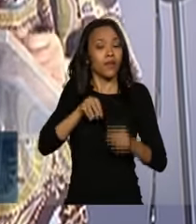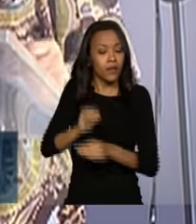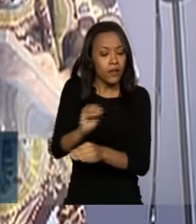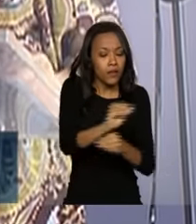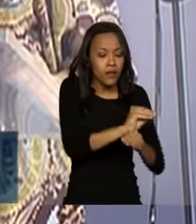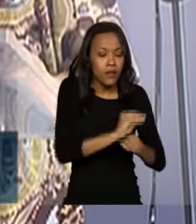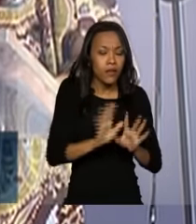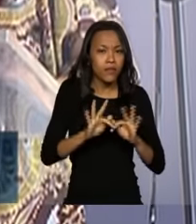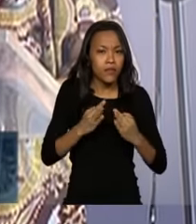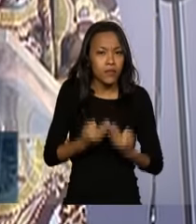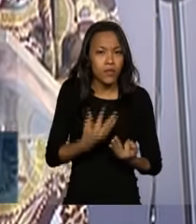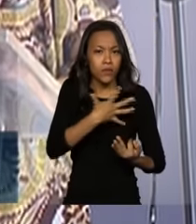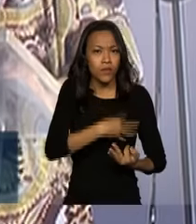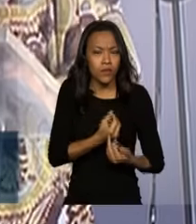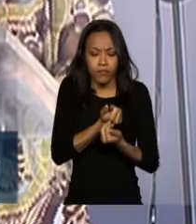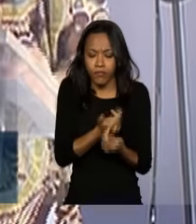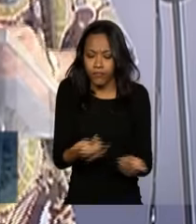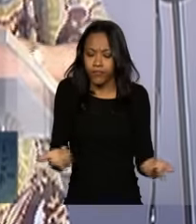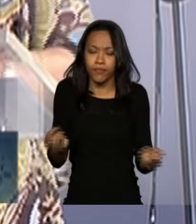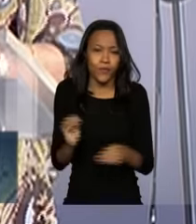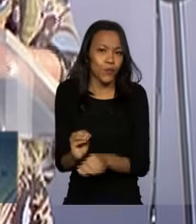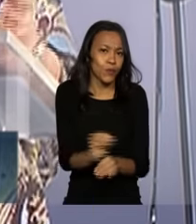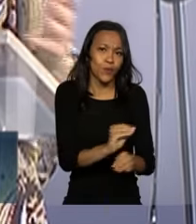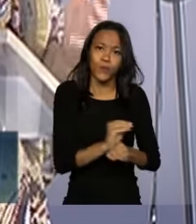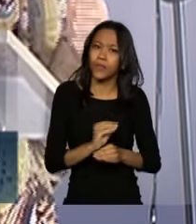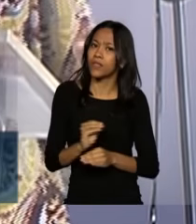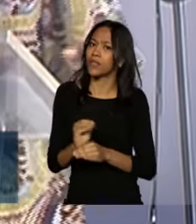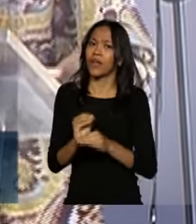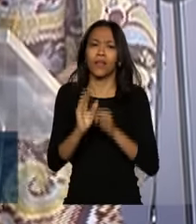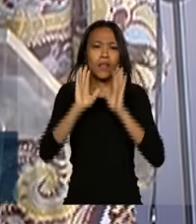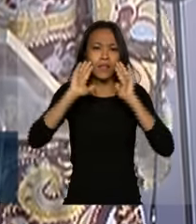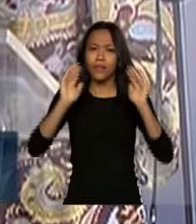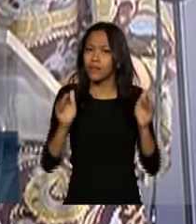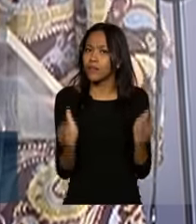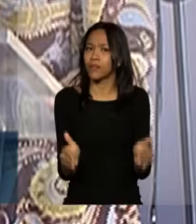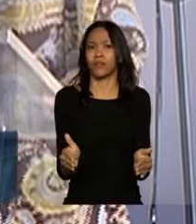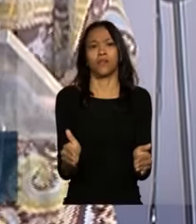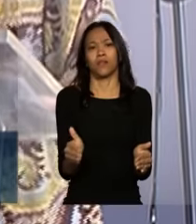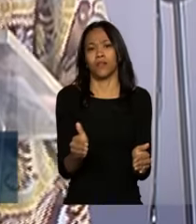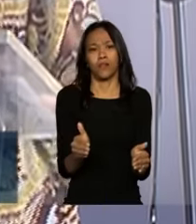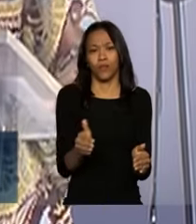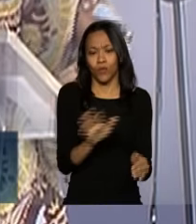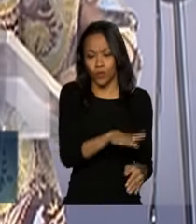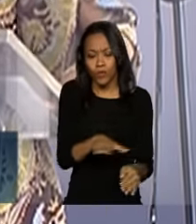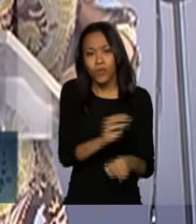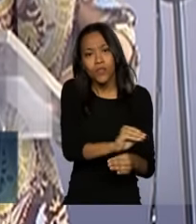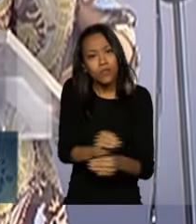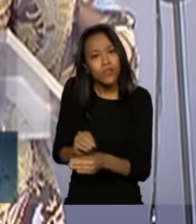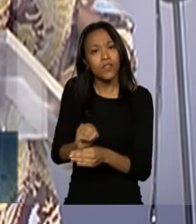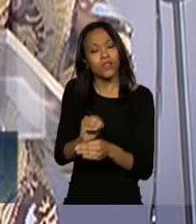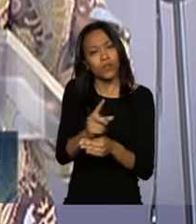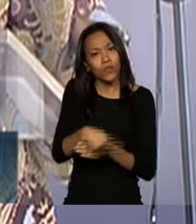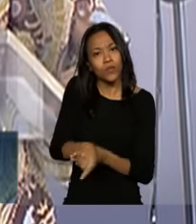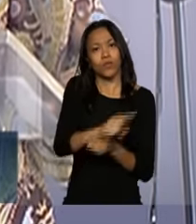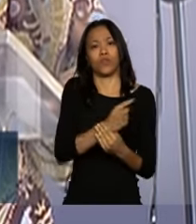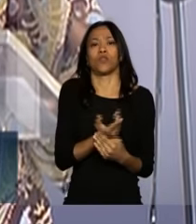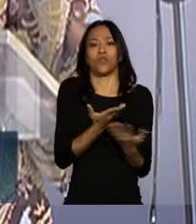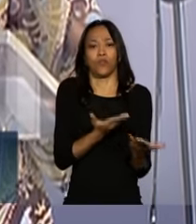famílias, dar toda a atenção para seus filhos, para os